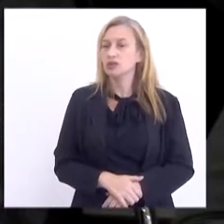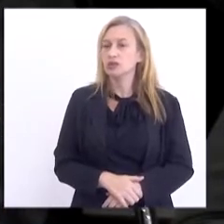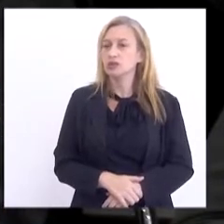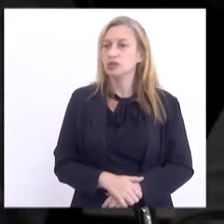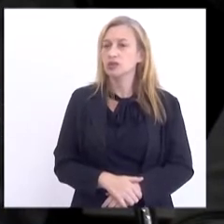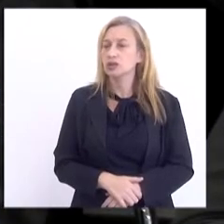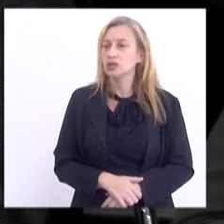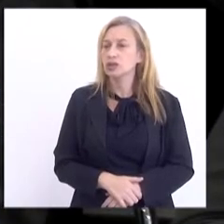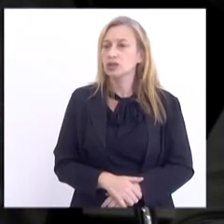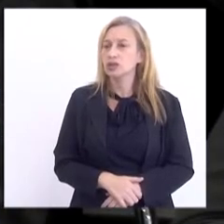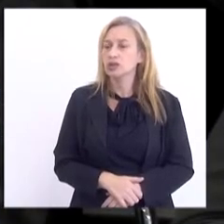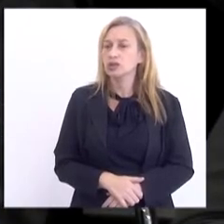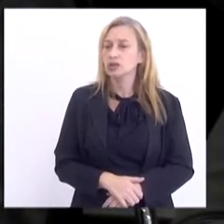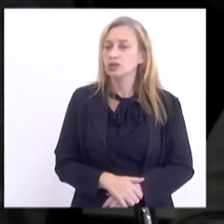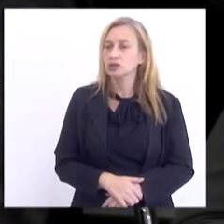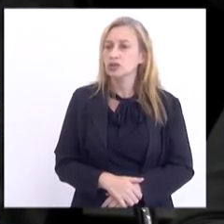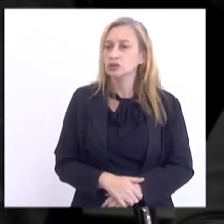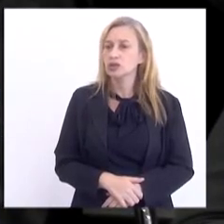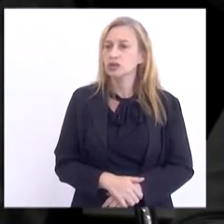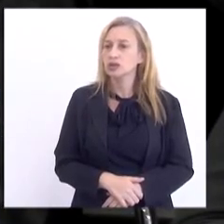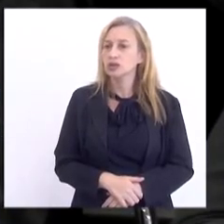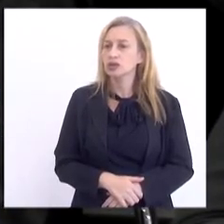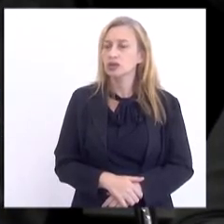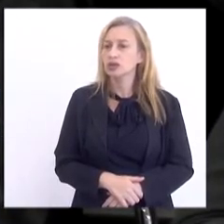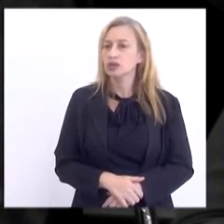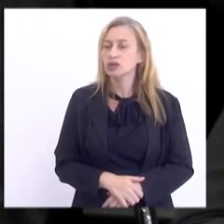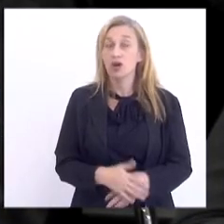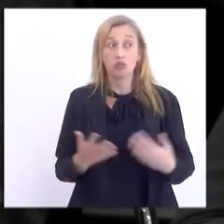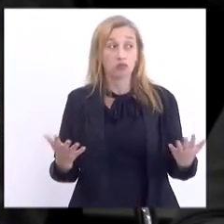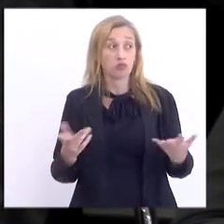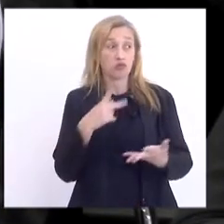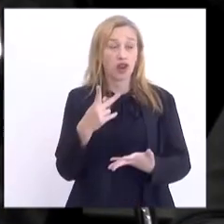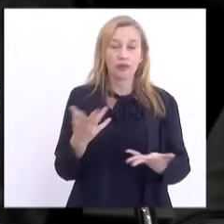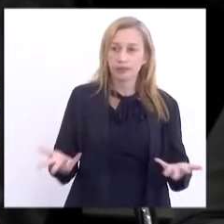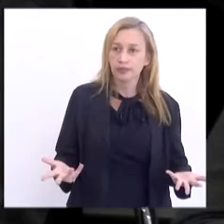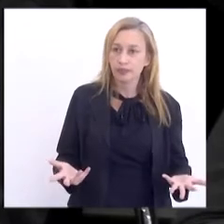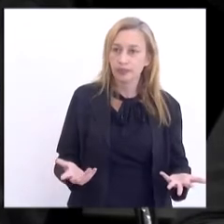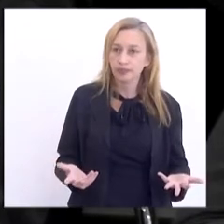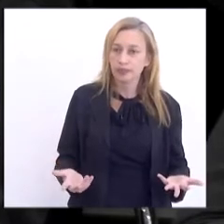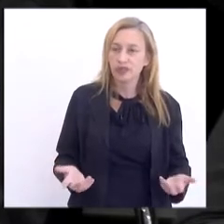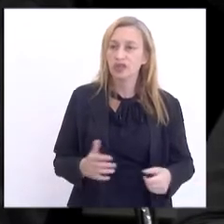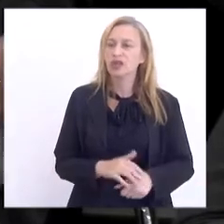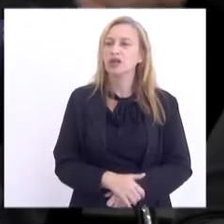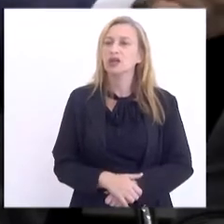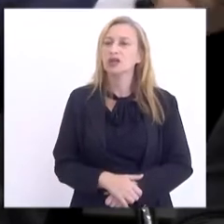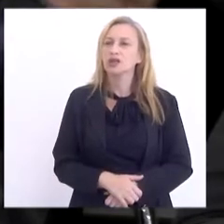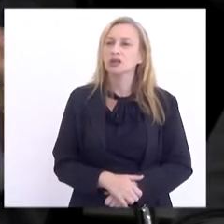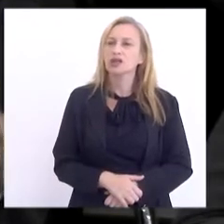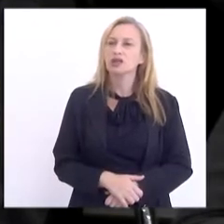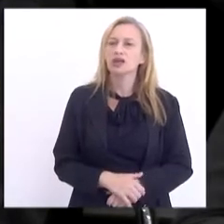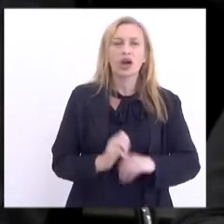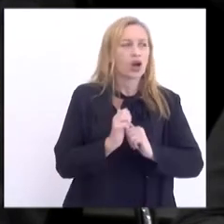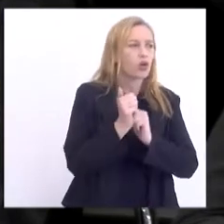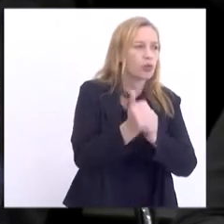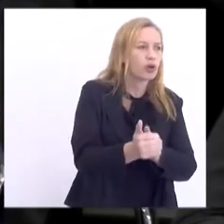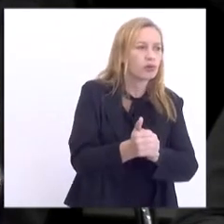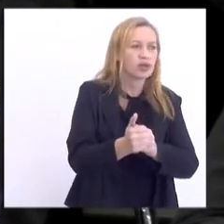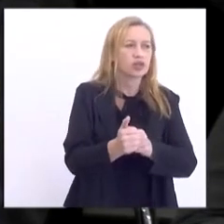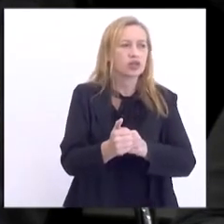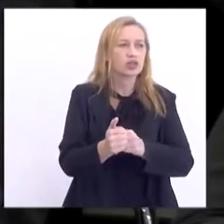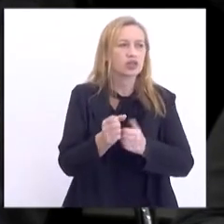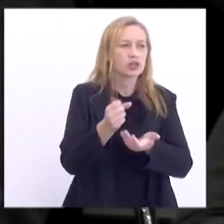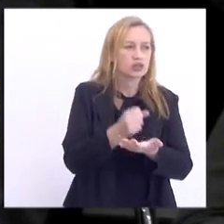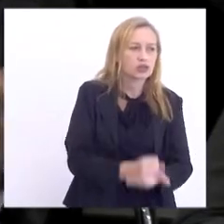são com vá vamos assim substância A esse acompanhamento